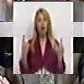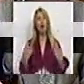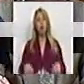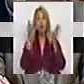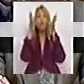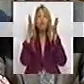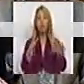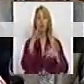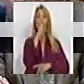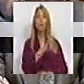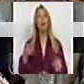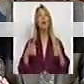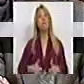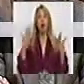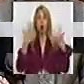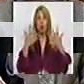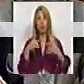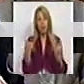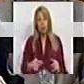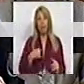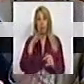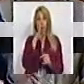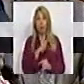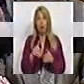de executar bem os orçamentos que temos para executar.